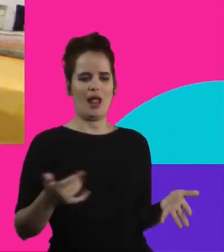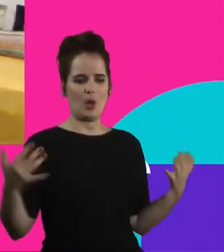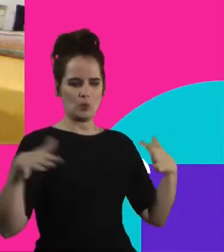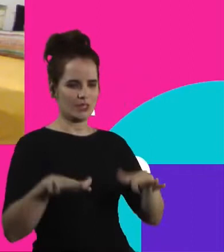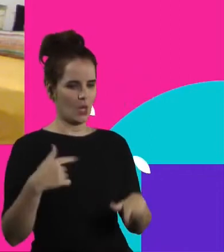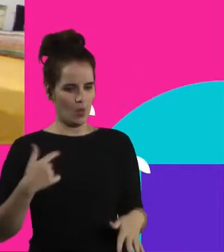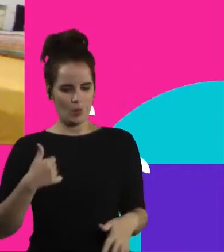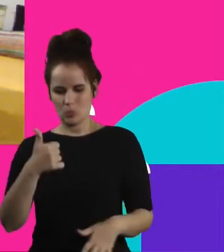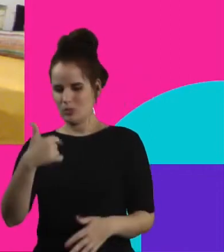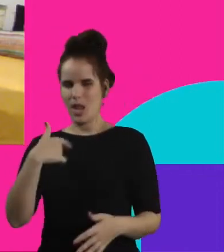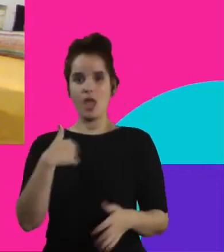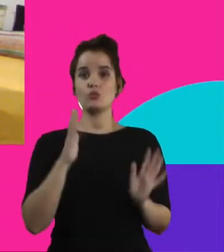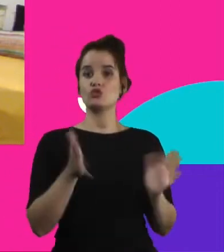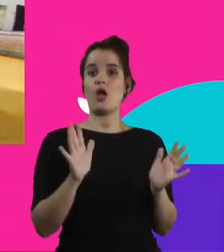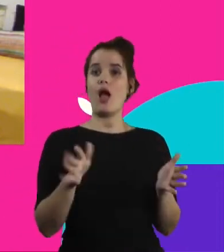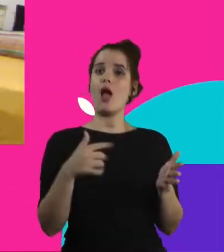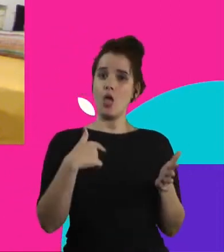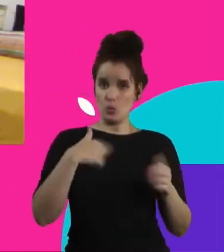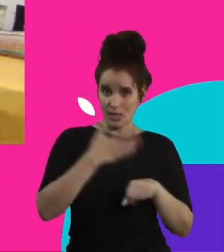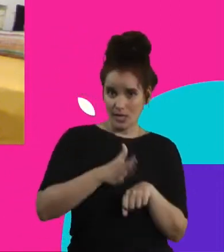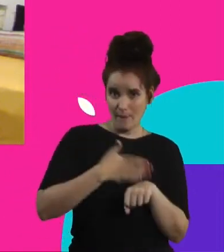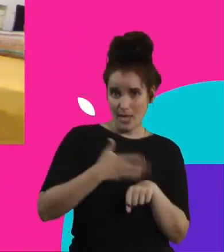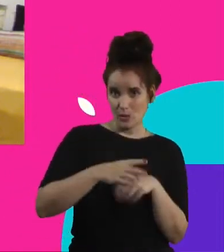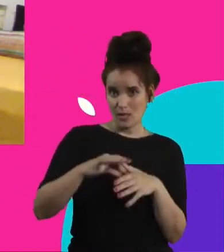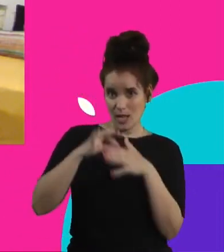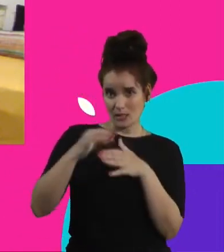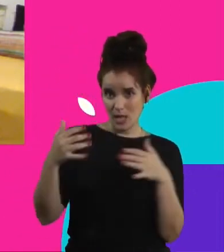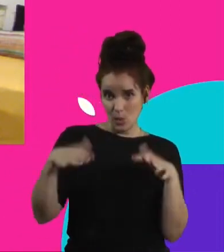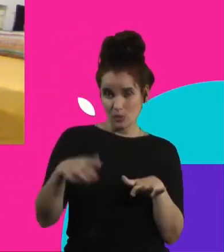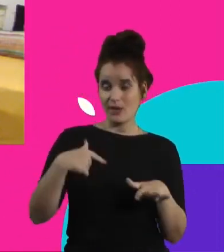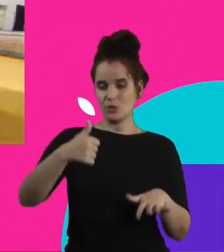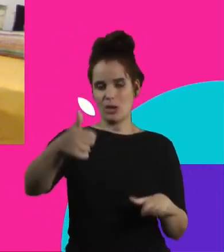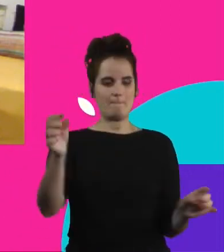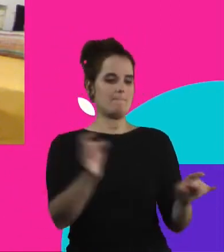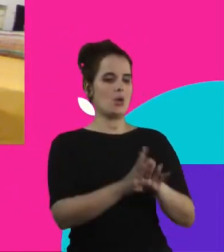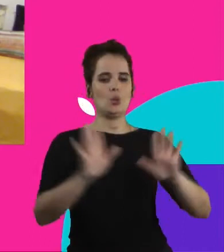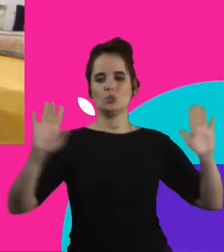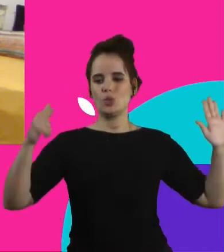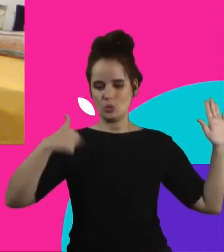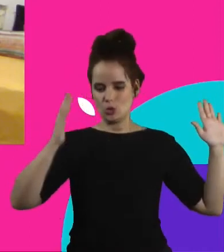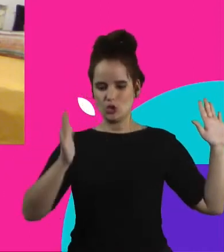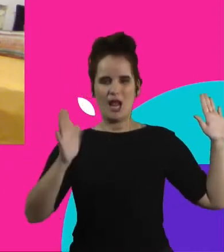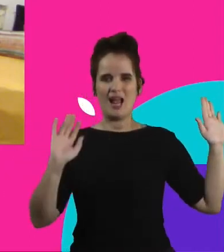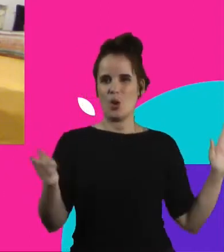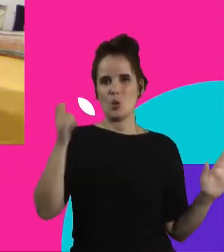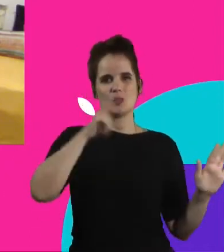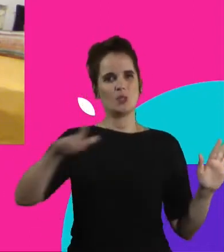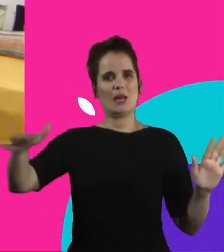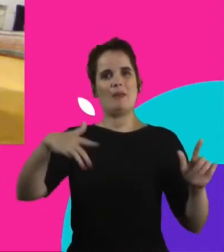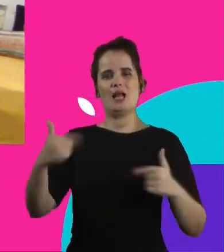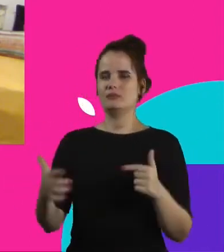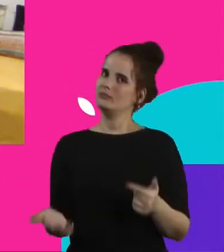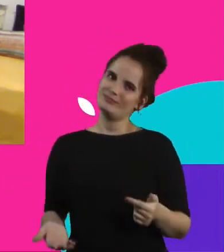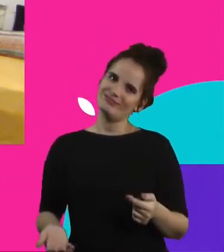um checkbox, né? Eu tenho uma caixa, fiz um treinamento de liderança inclusiva, já estou pronto para, né, transformar aqui o ambiente de trabalho.